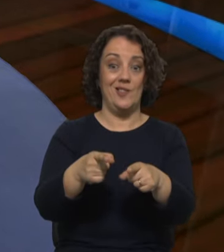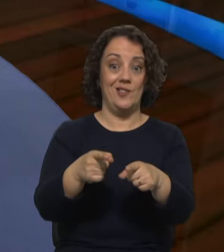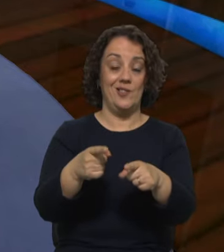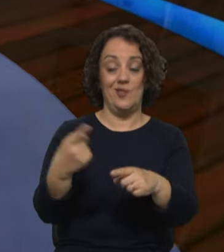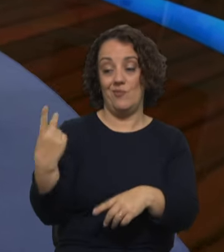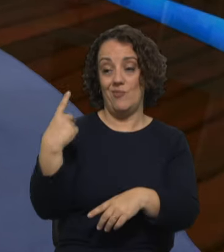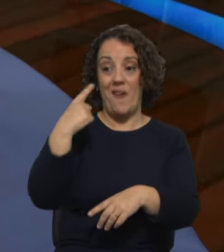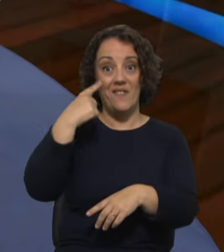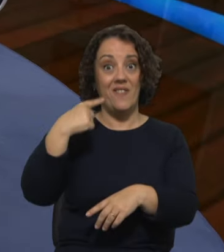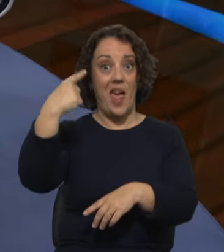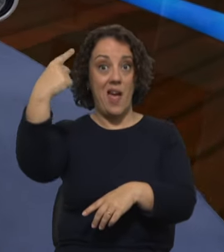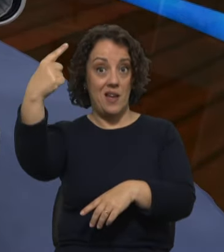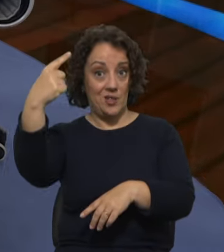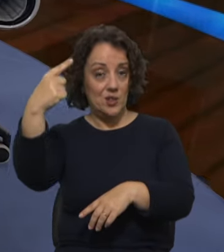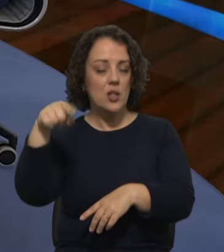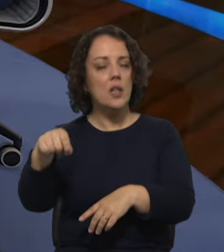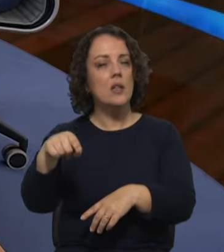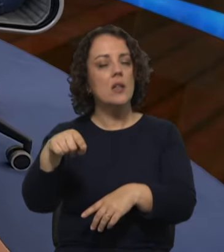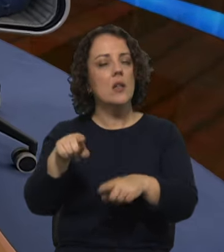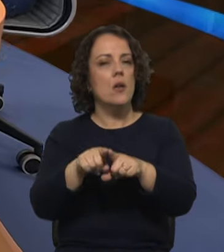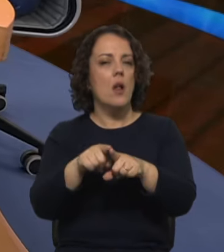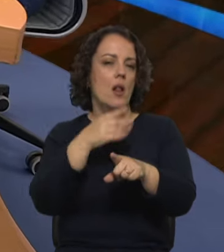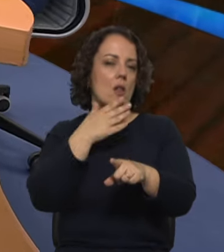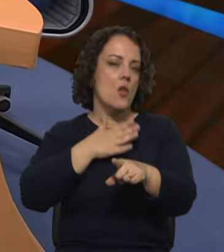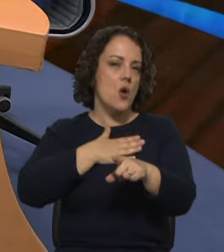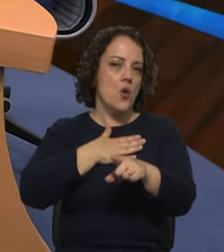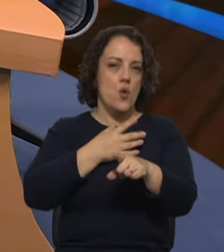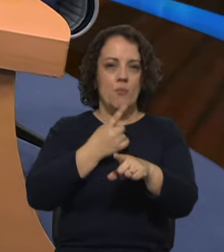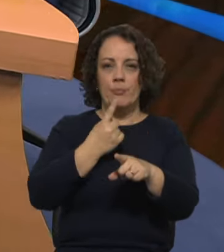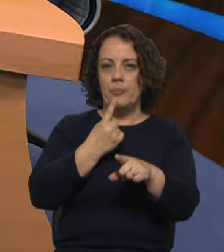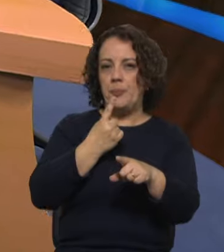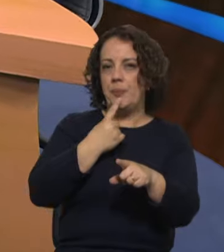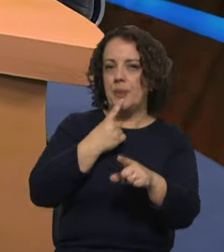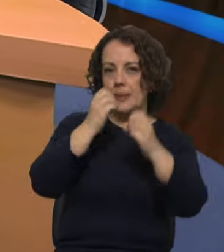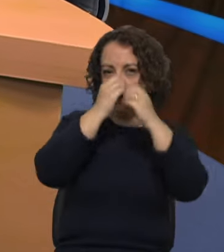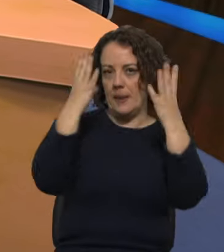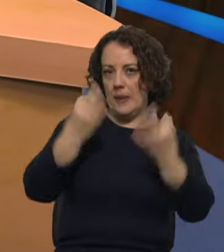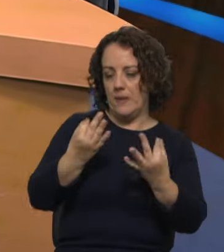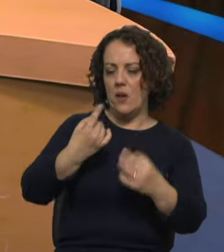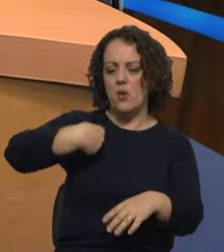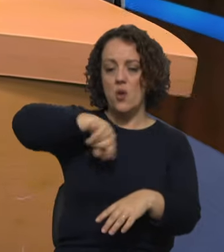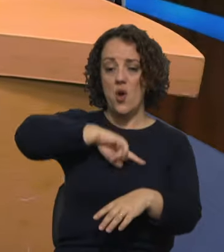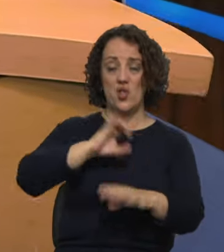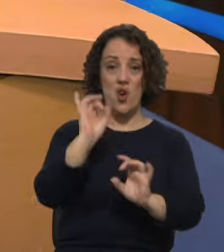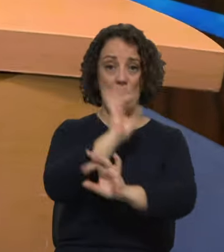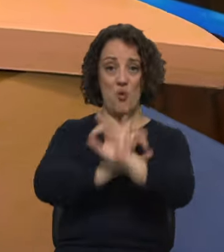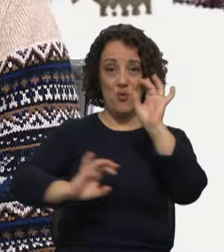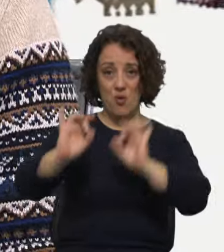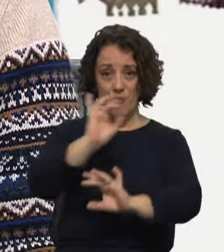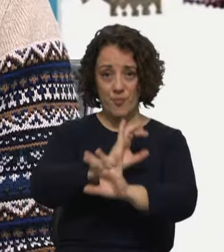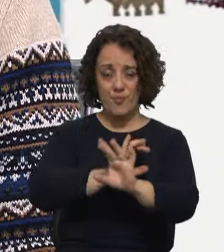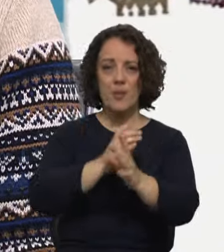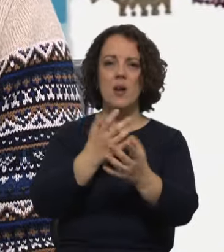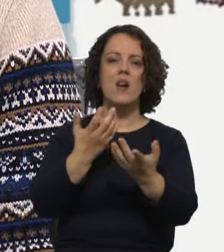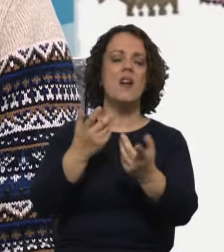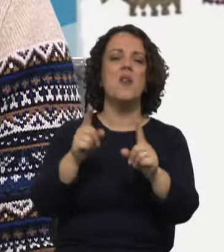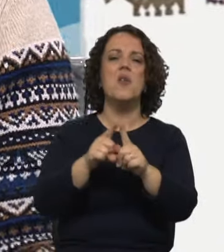nos nos fez e perceber que de facto nós na Europa vivemos muito desligados da da